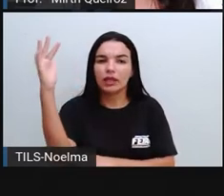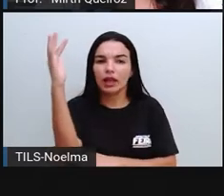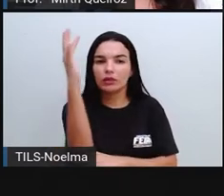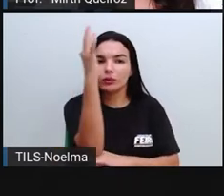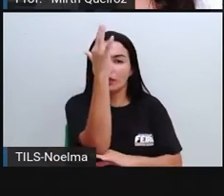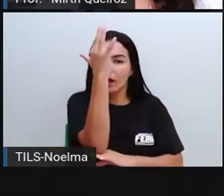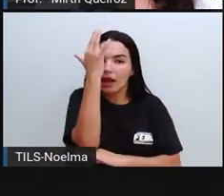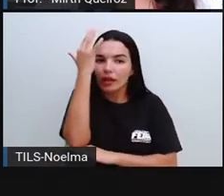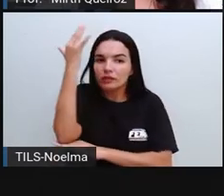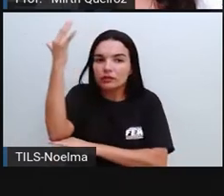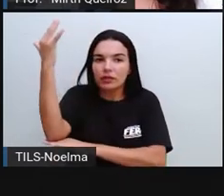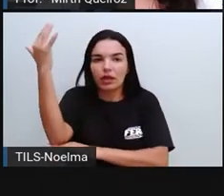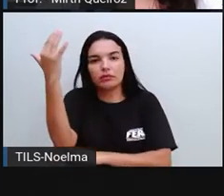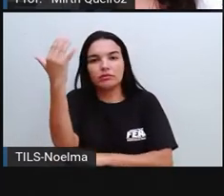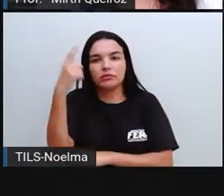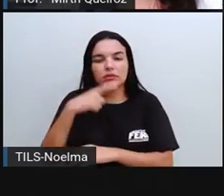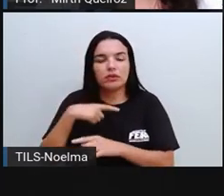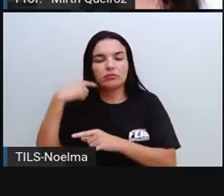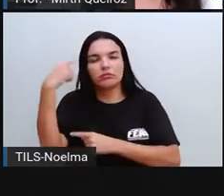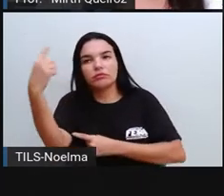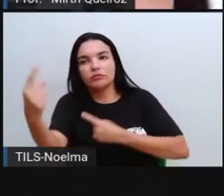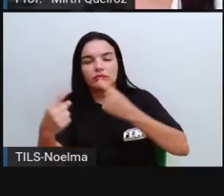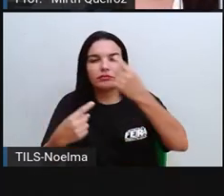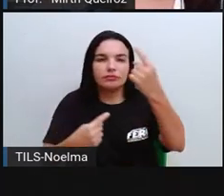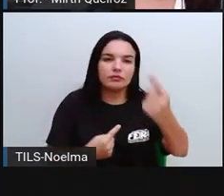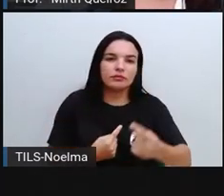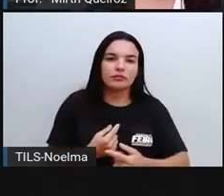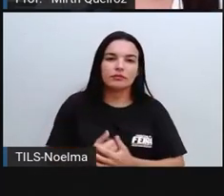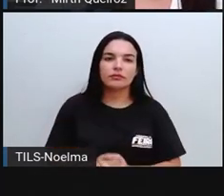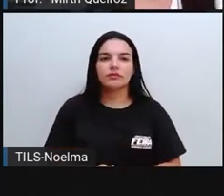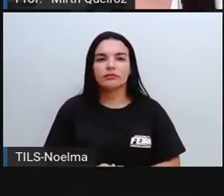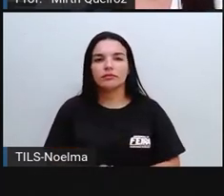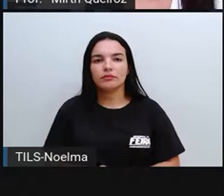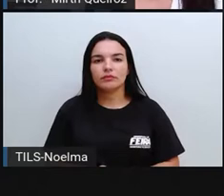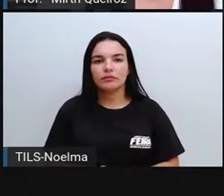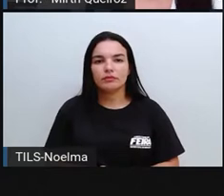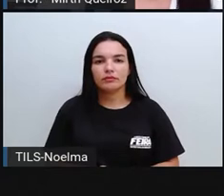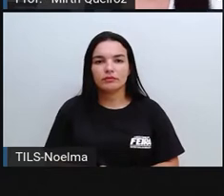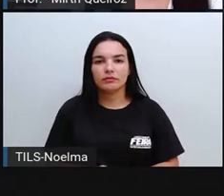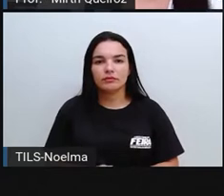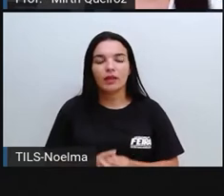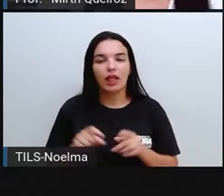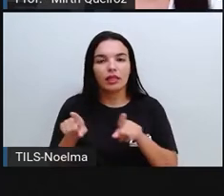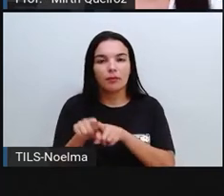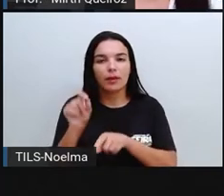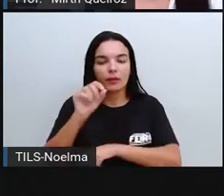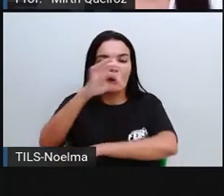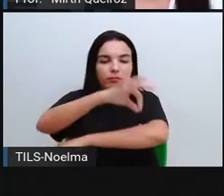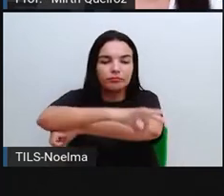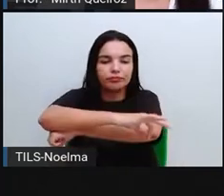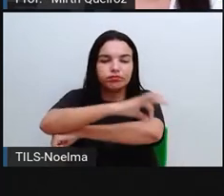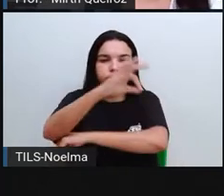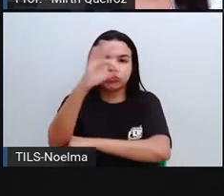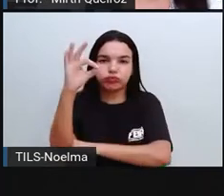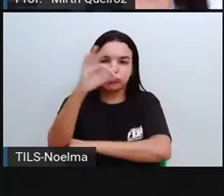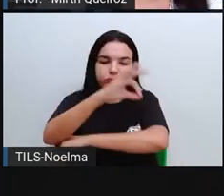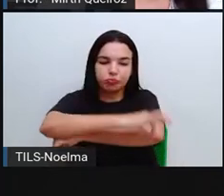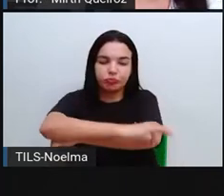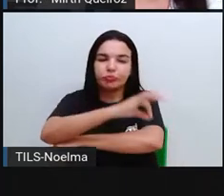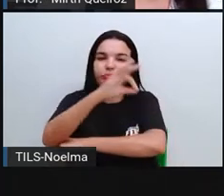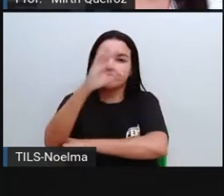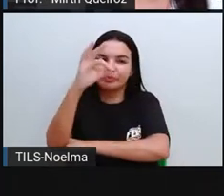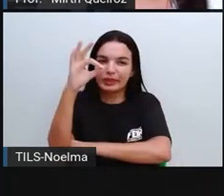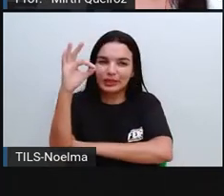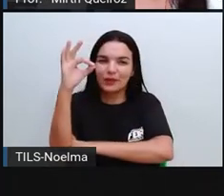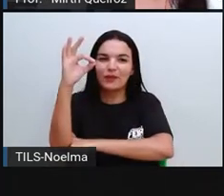que são fontes alternativas de energia, a gente tem também o petróleo, que também é utilizado, né, na